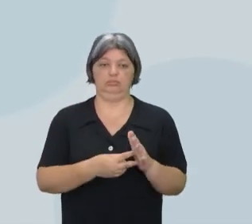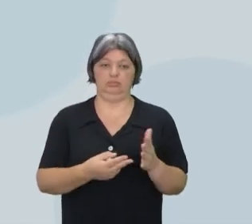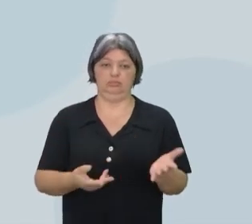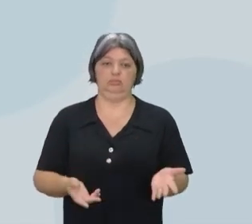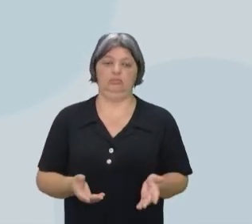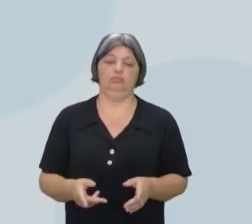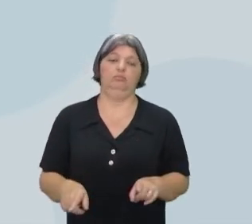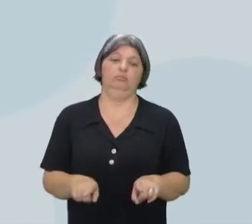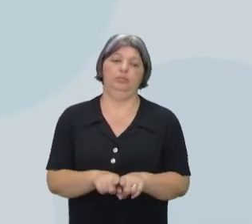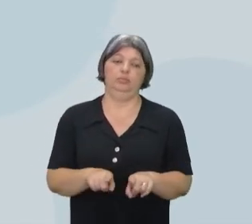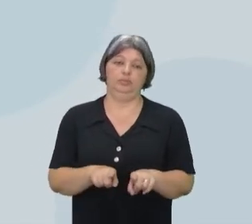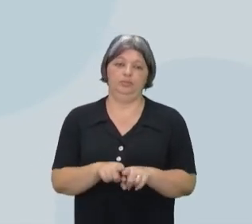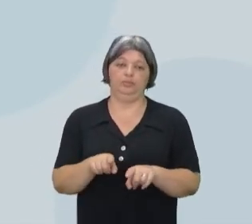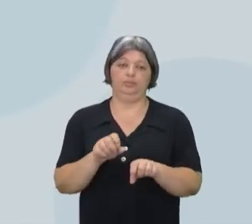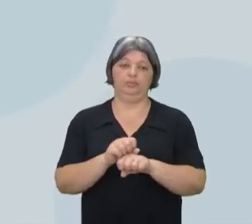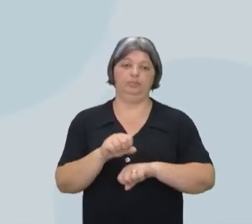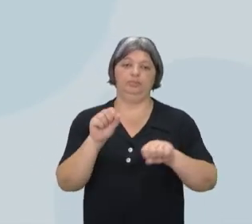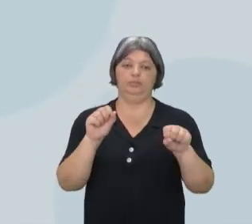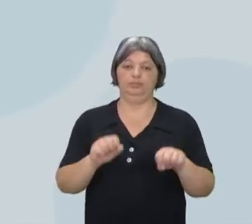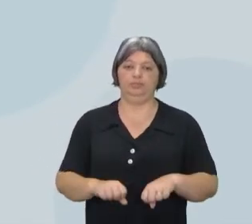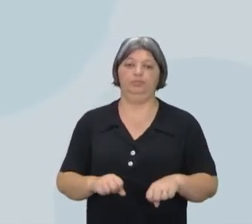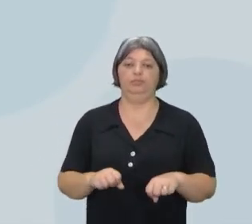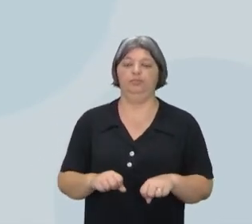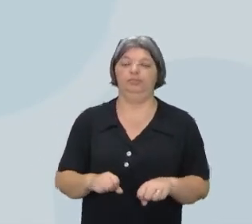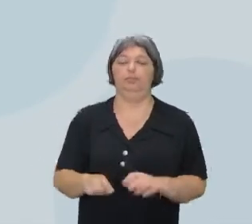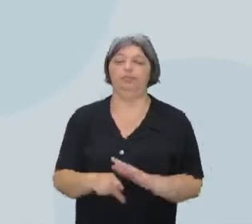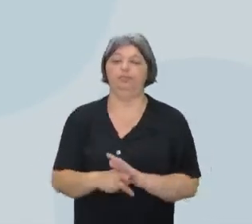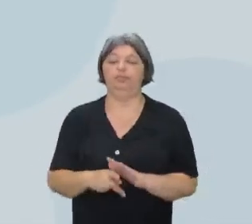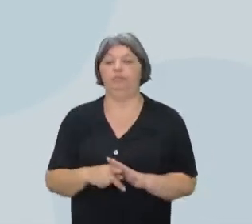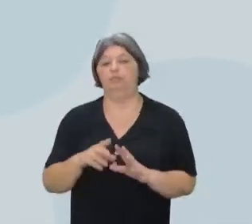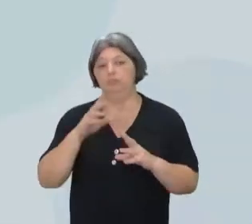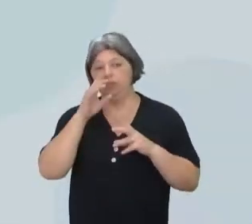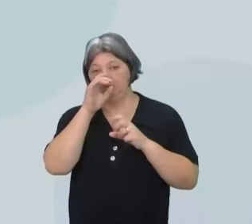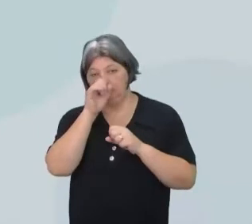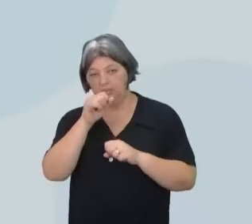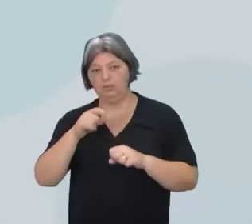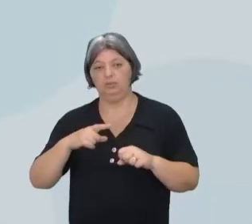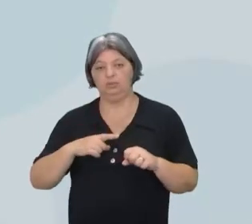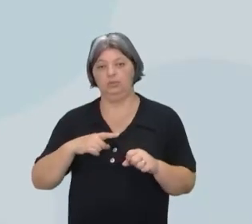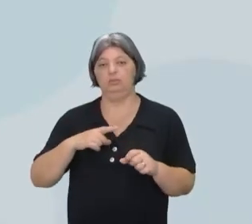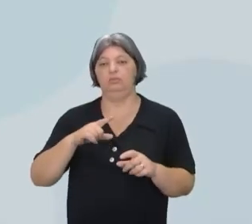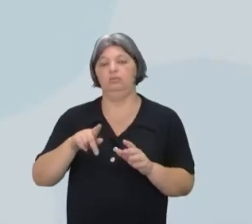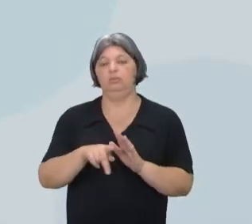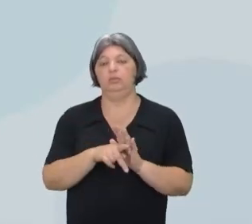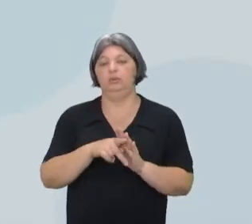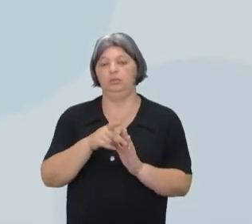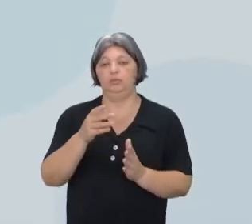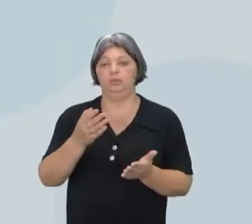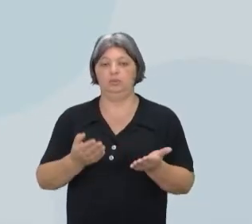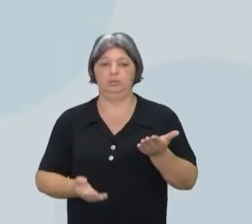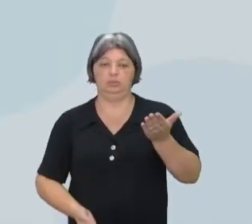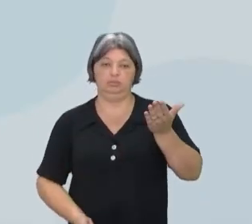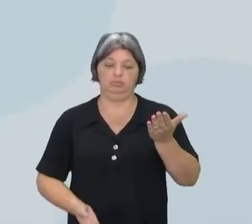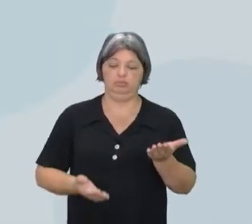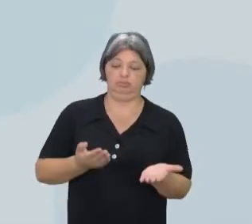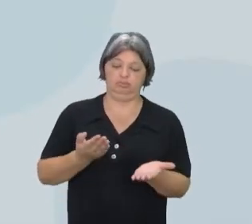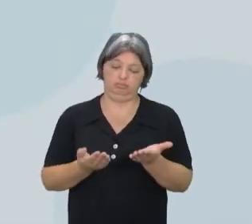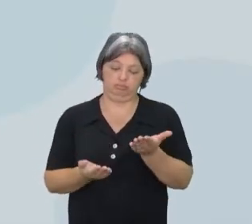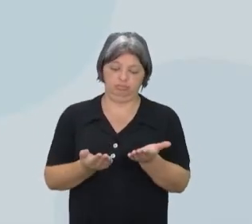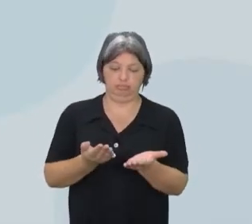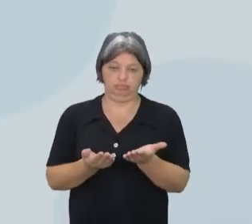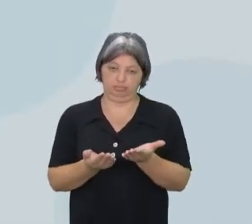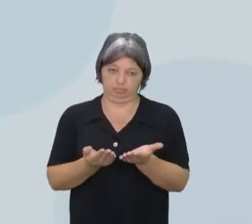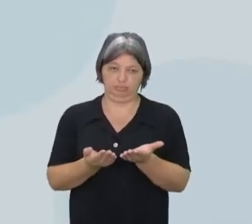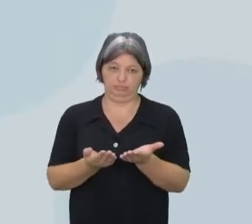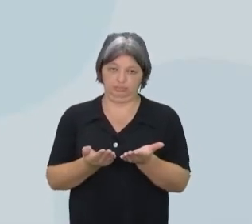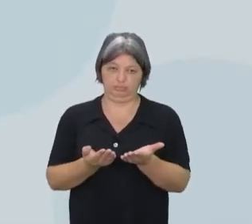do sistema cujas forças que sobre ele agem se contrabalançam e se anulam de maneira mútua.